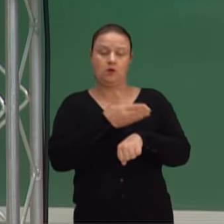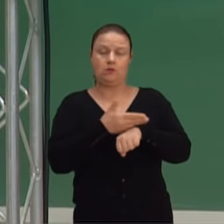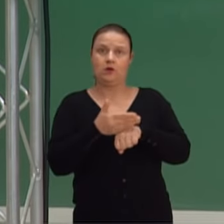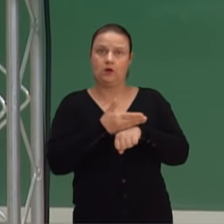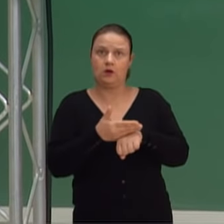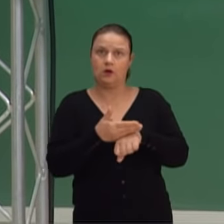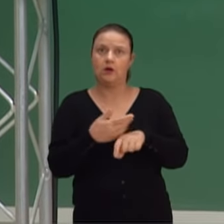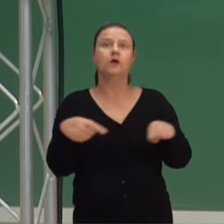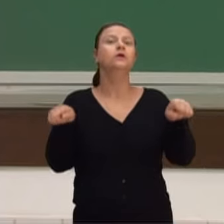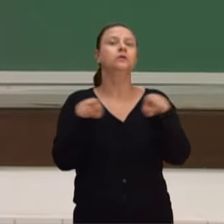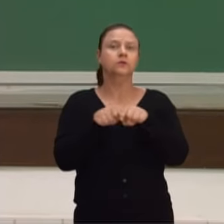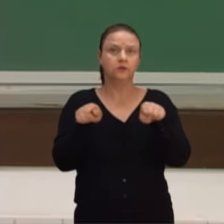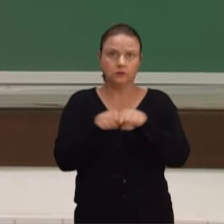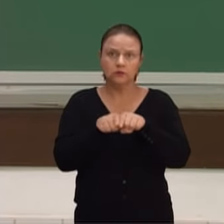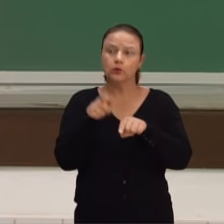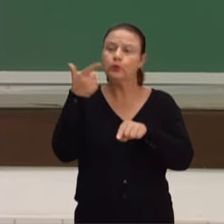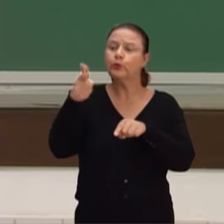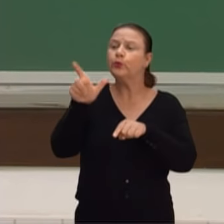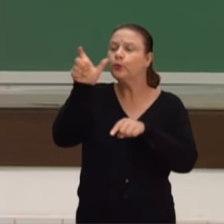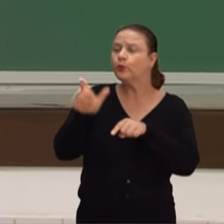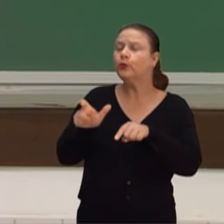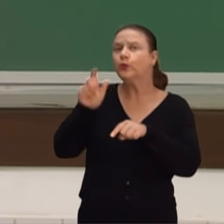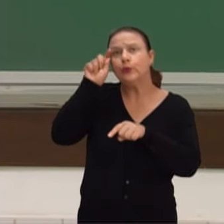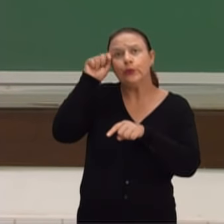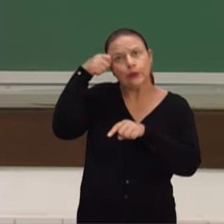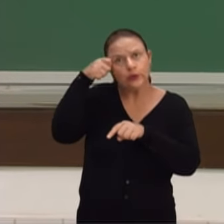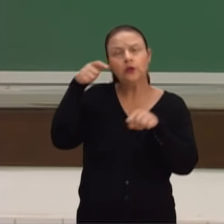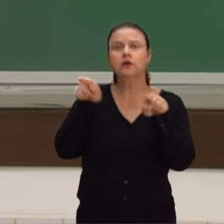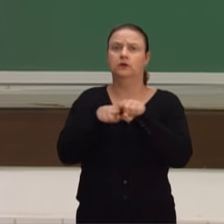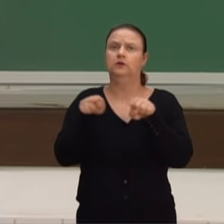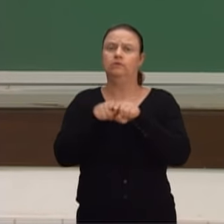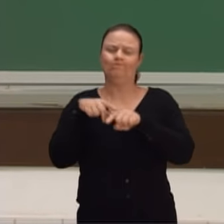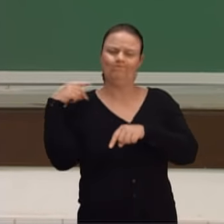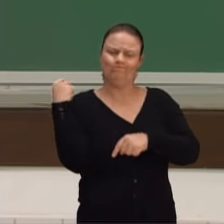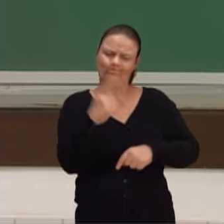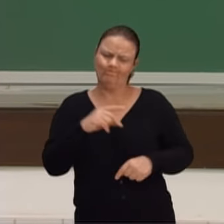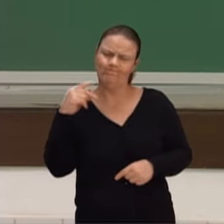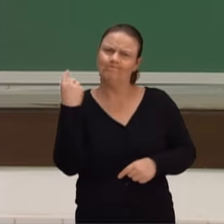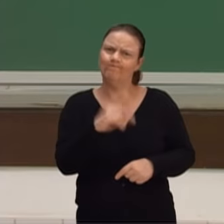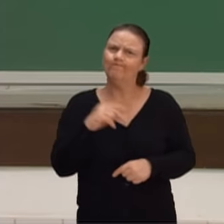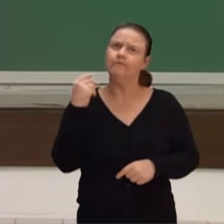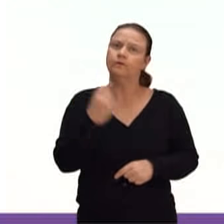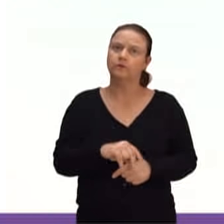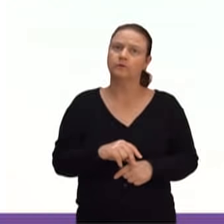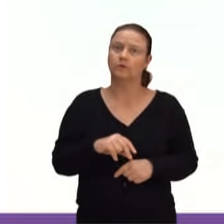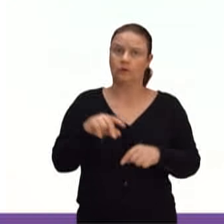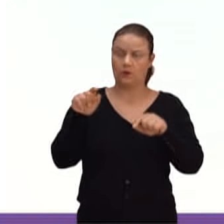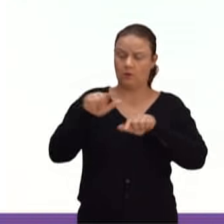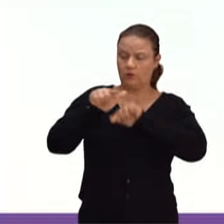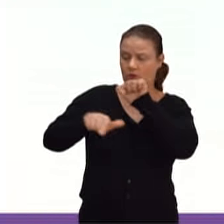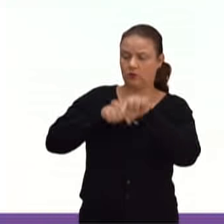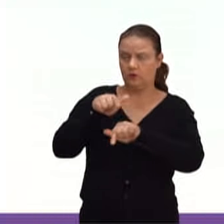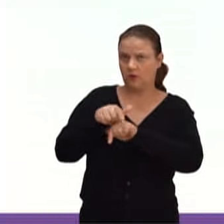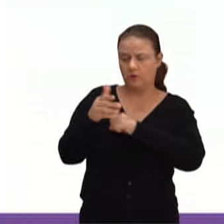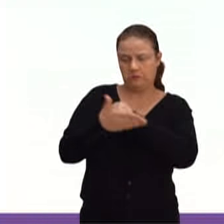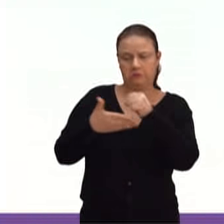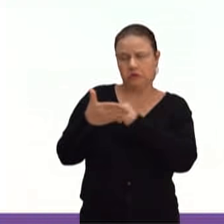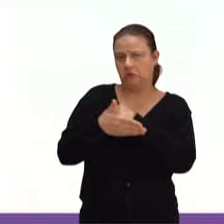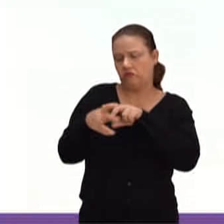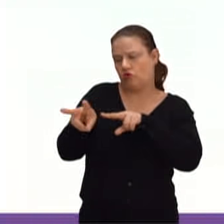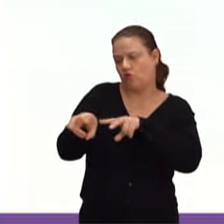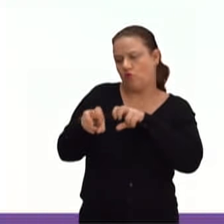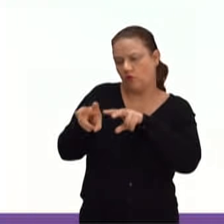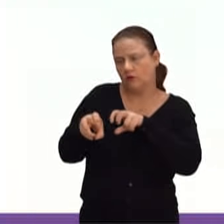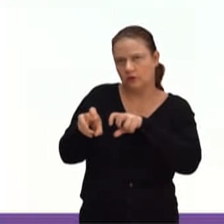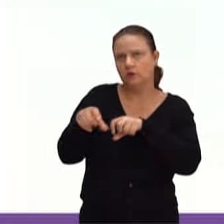negros fazendo isso, como essa imagem mostra. É um trabalho basicamente rural, porque você tem aqui uma propriedade rural, com todas